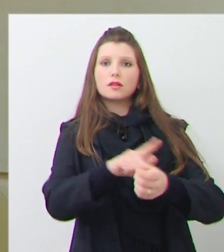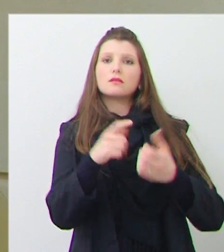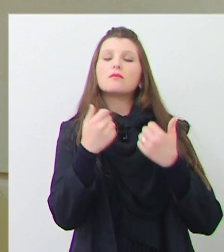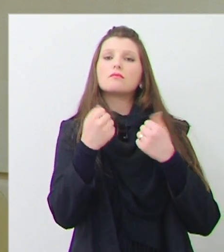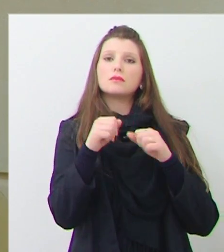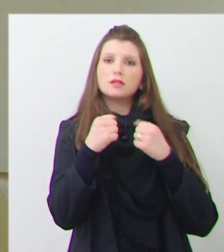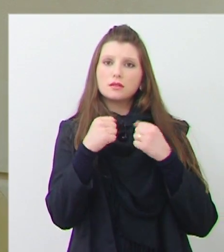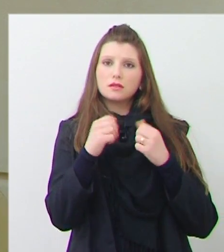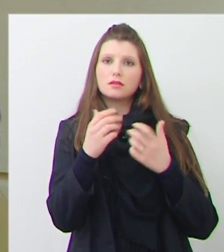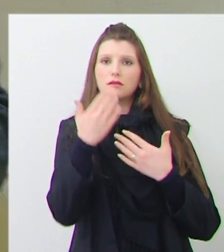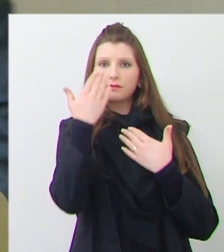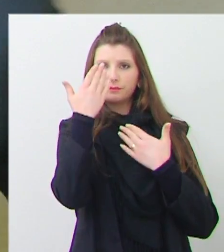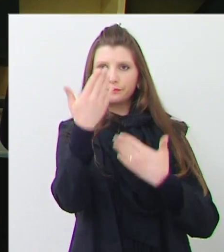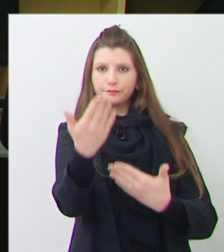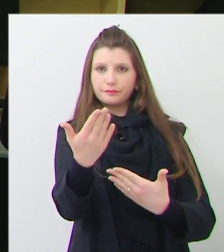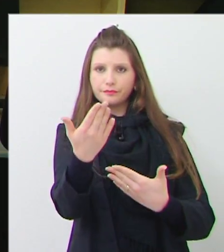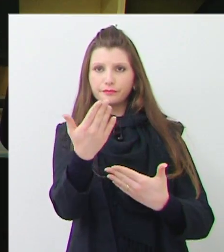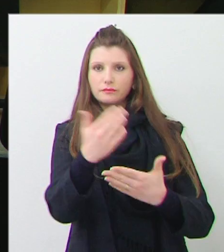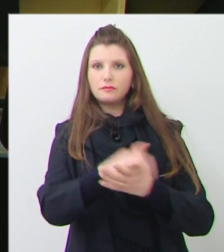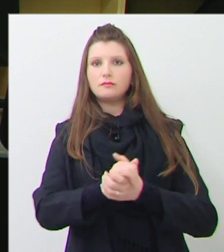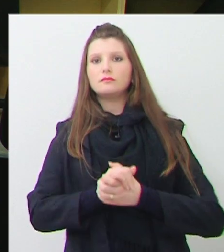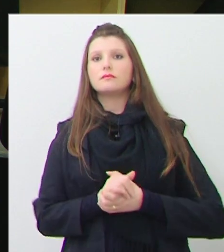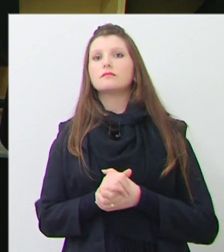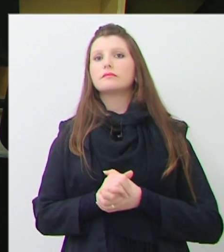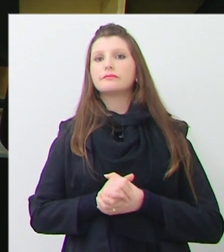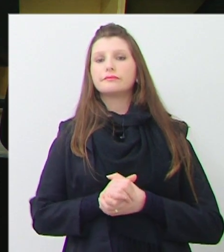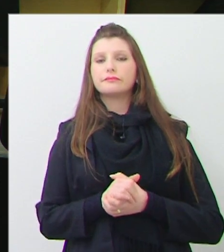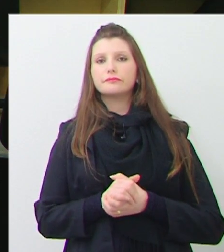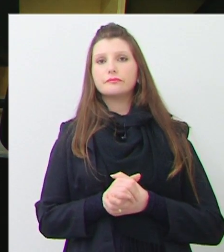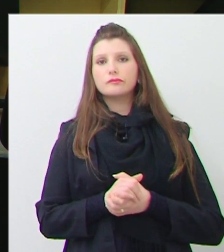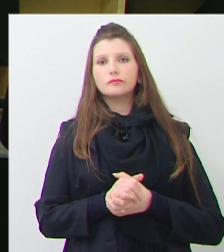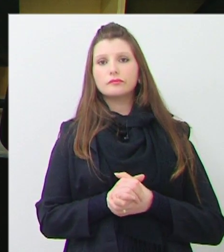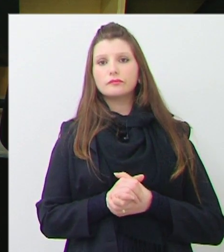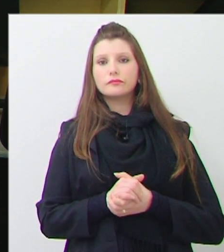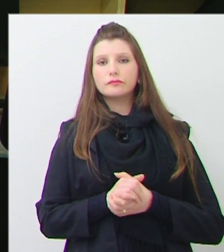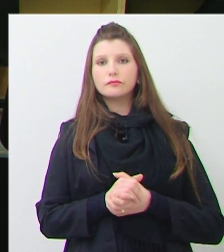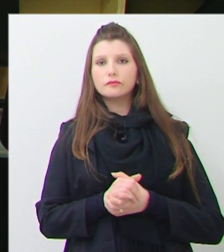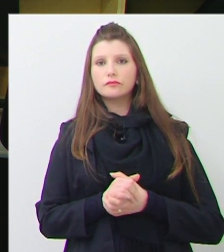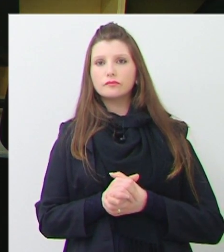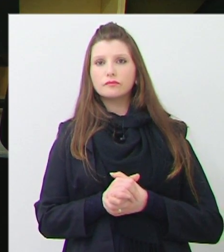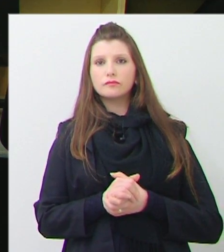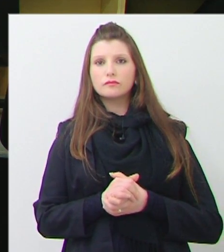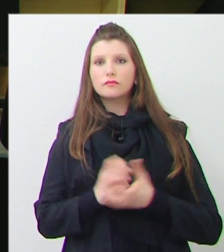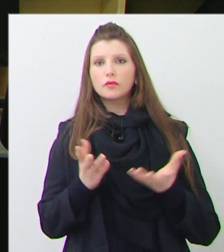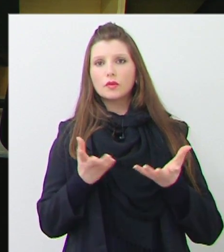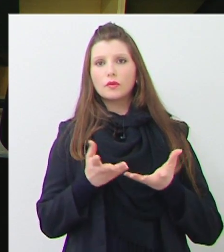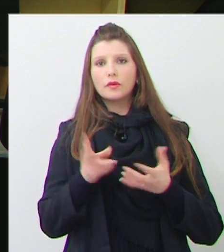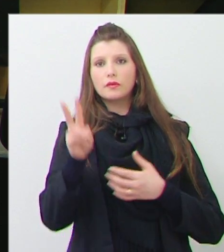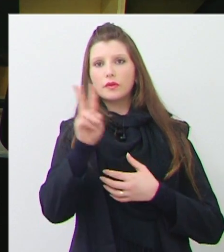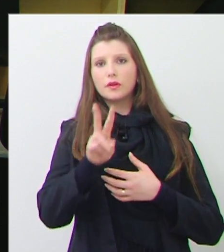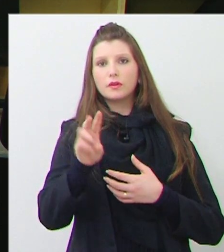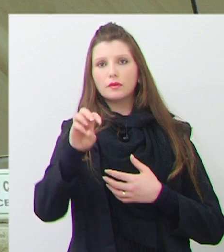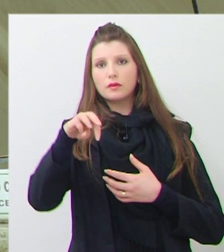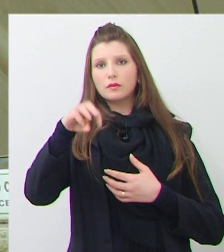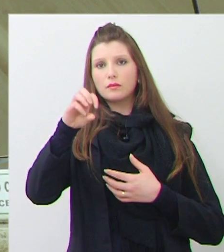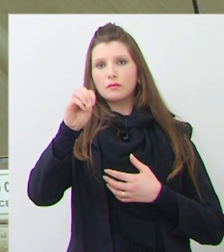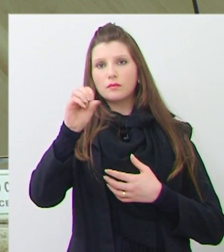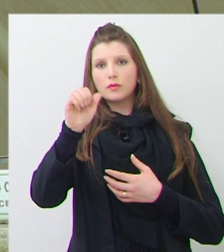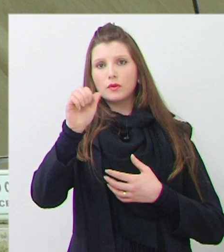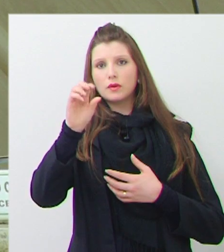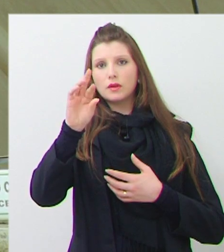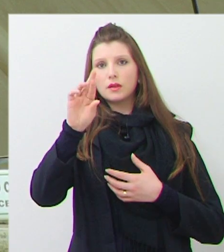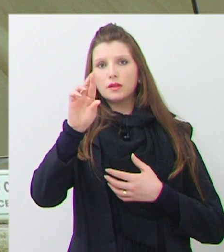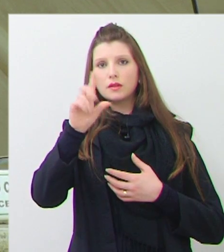dessa cidade. Obrigado, senhor presidente. Com a palavra o vereador Moacir Dadjori.